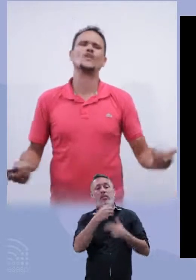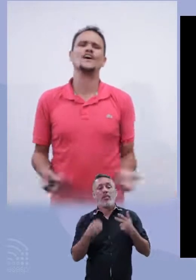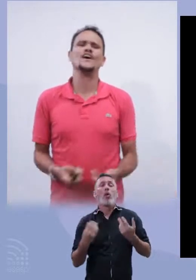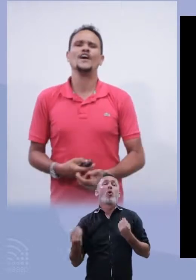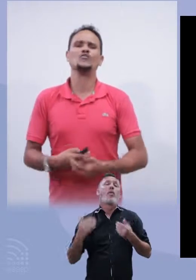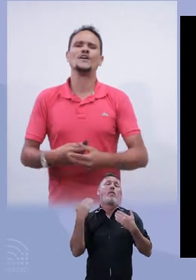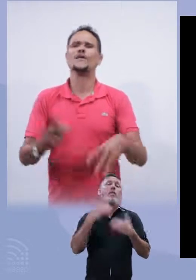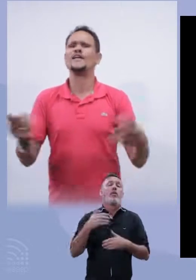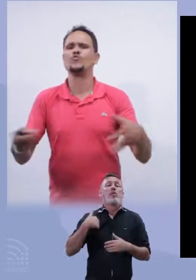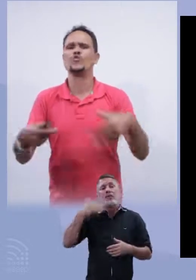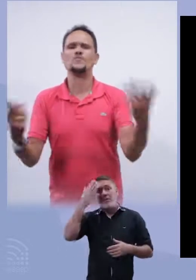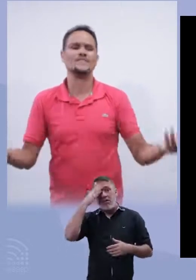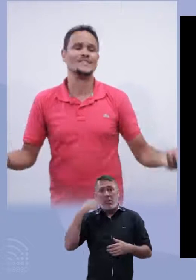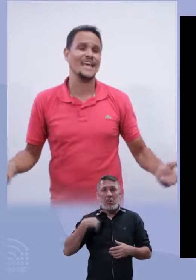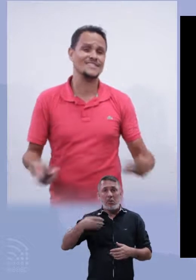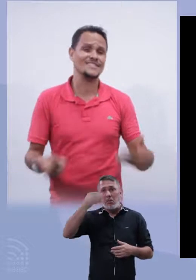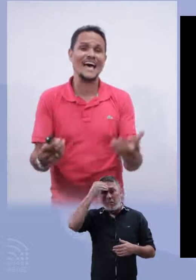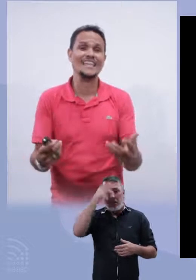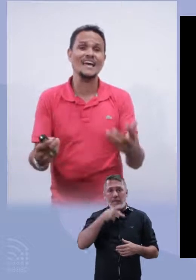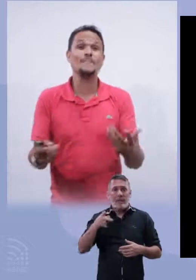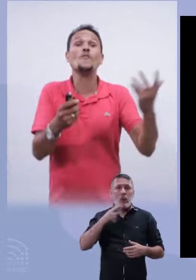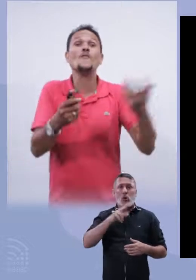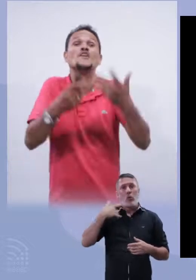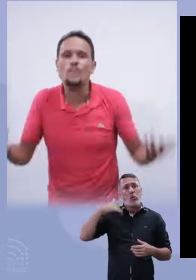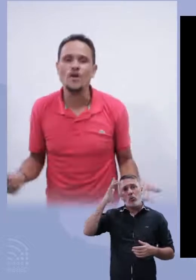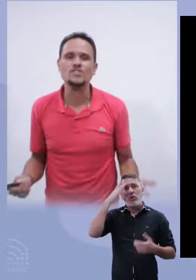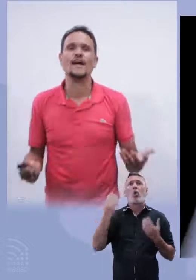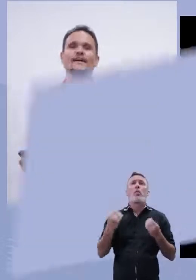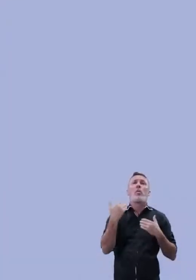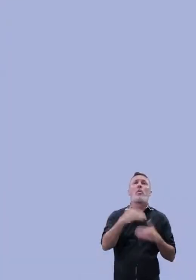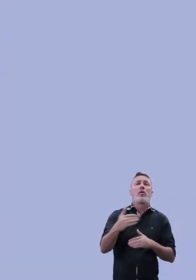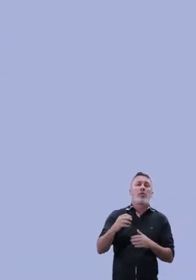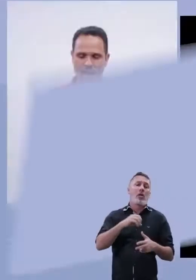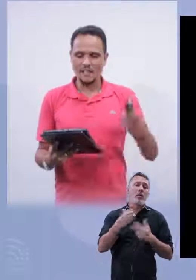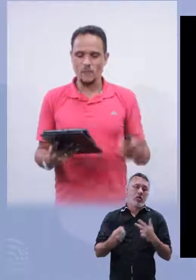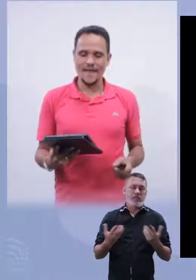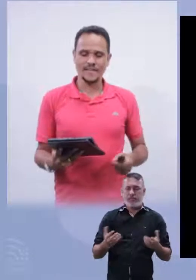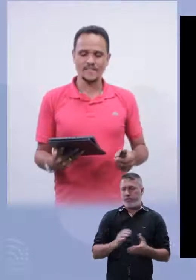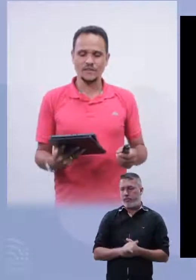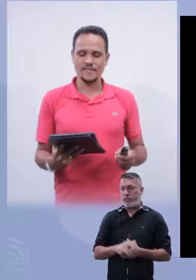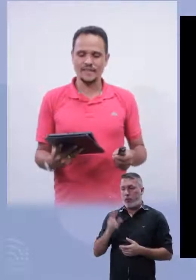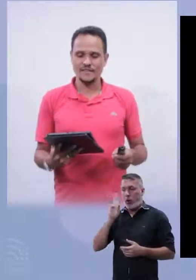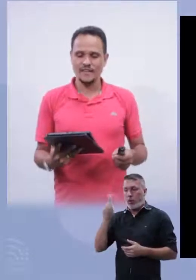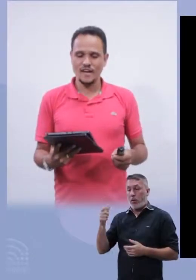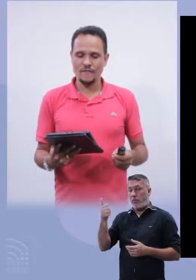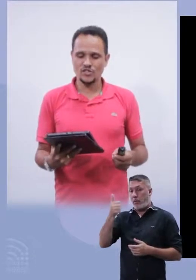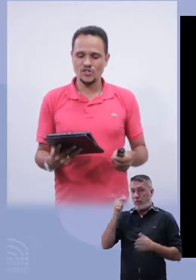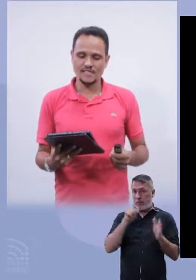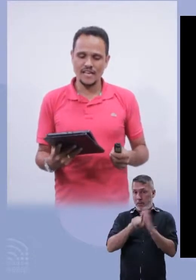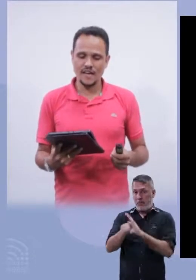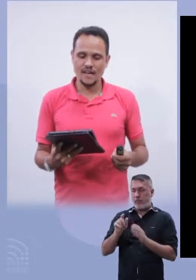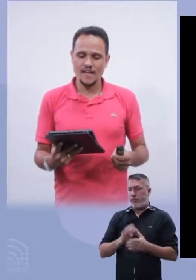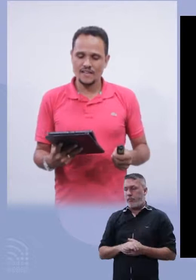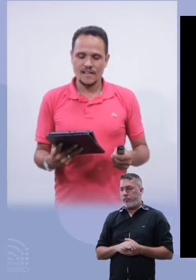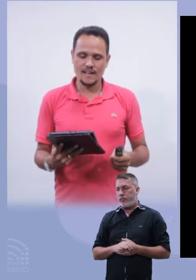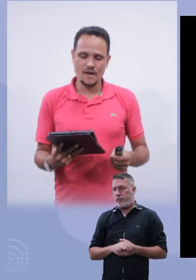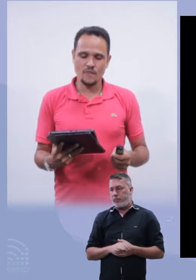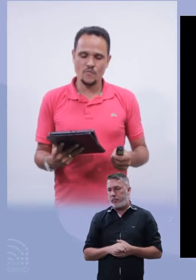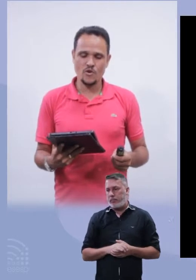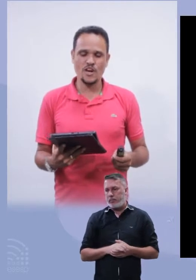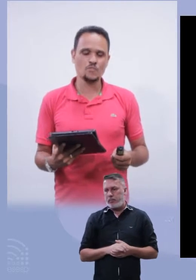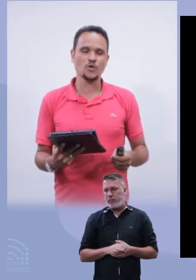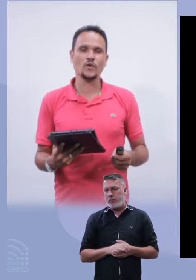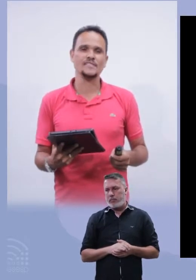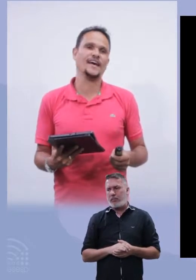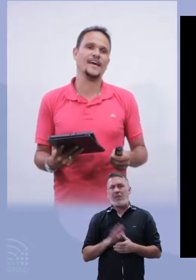Afinal de contas, eu não decorei nenhum nome de presidente, nem nada, mas como é que isso pode cair? Vamos lá então, primeira questãozinha. Professor, você é... Caramba,